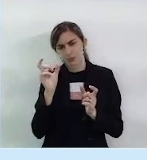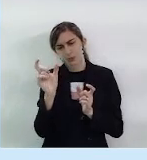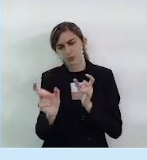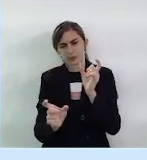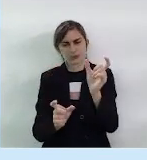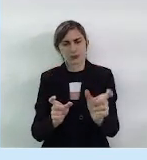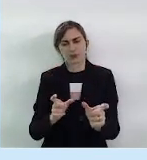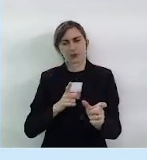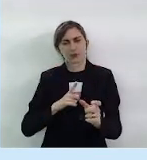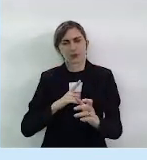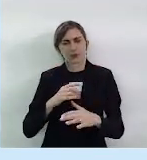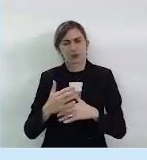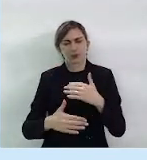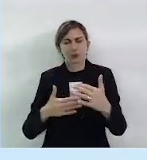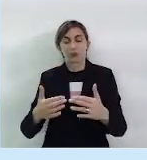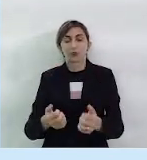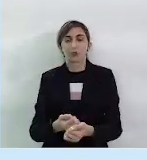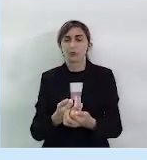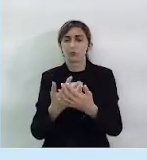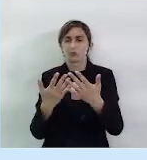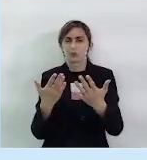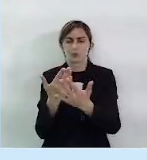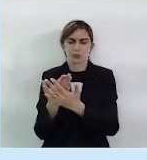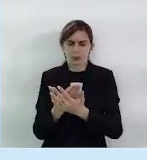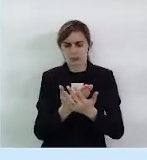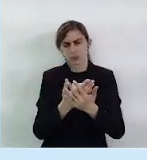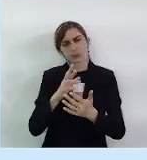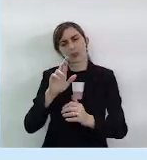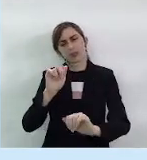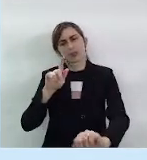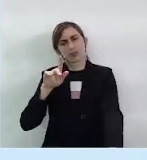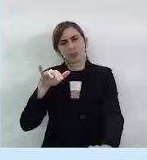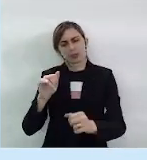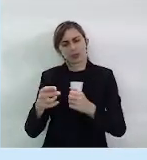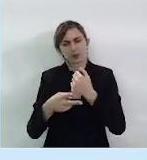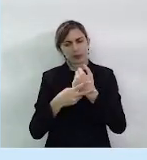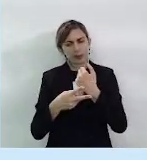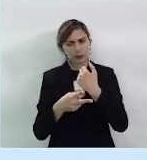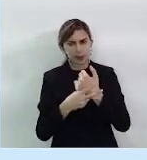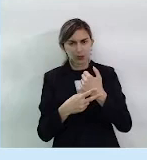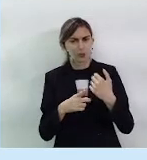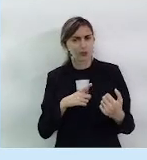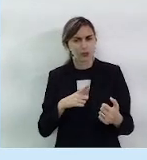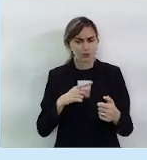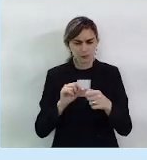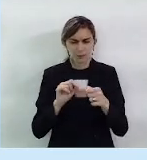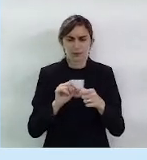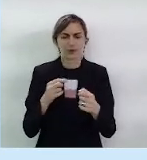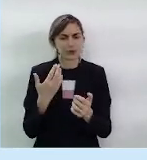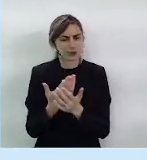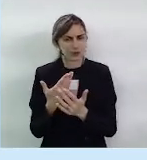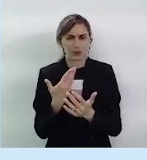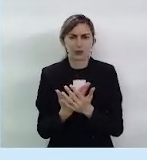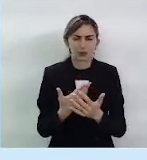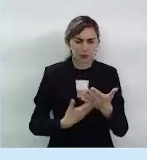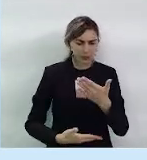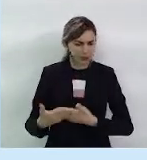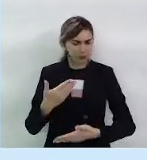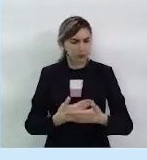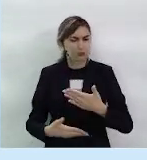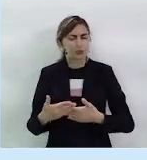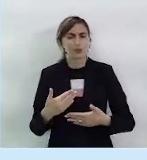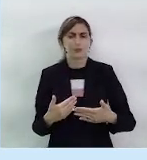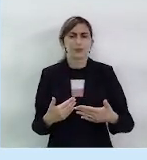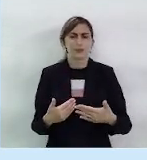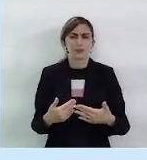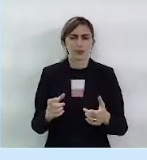pode desenvolver. E quando a gente estuda a regência verbal, a gente está fazendo o estudo da relação